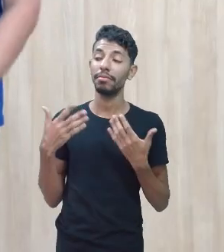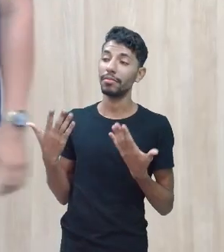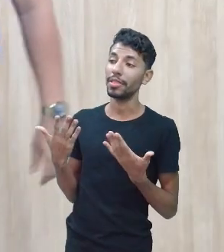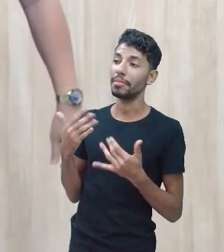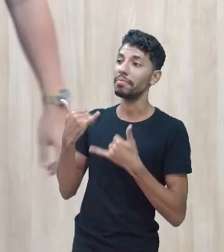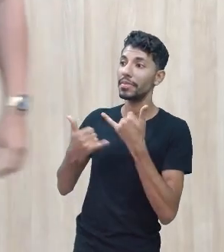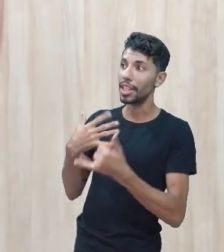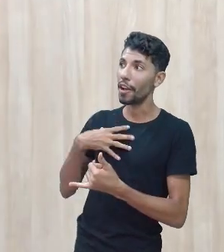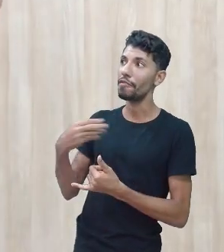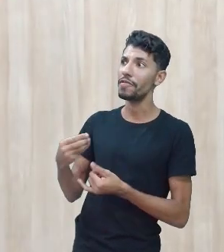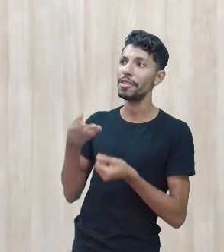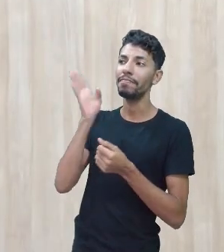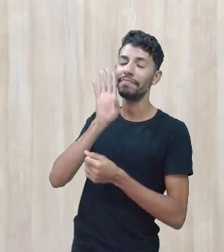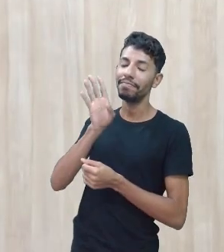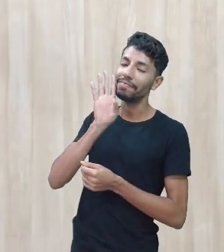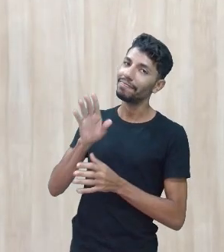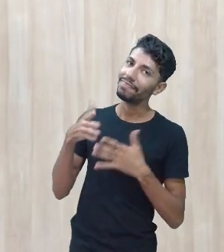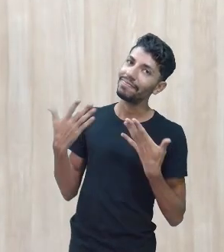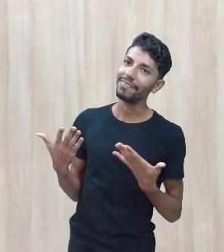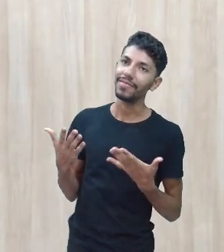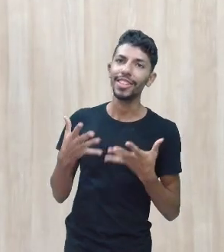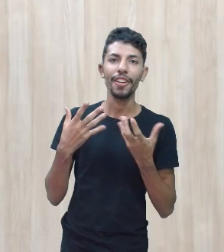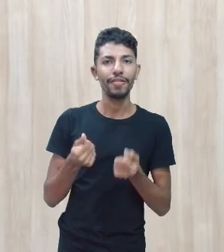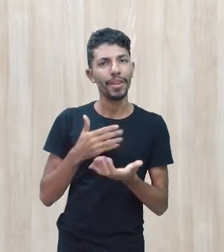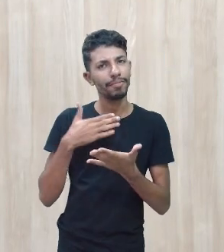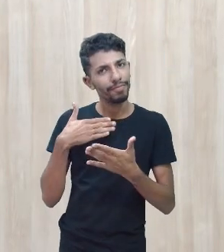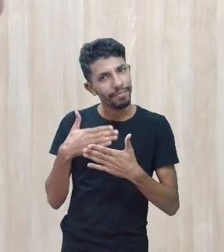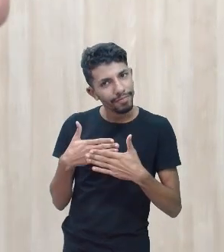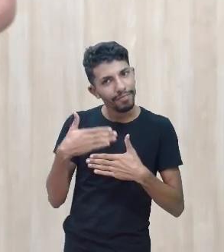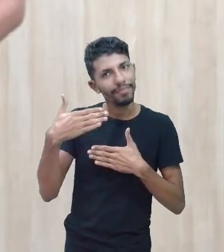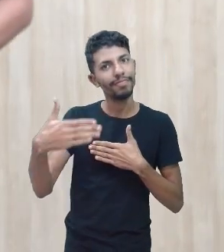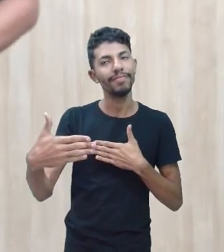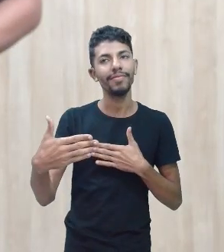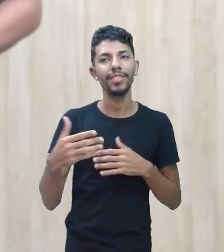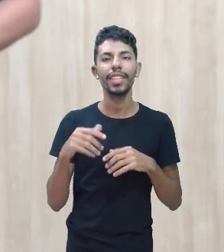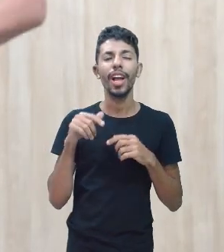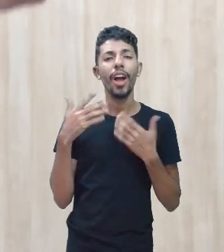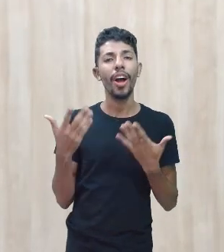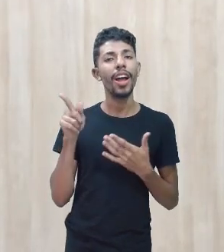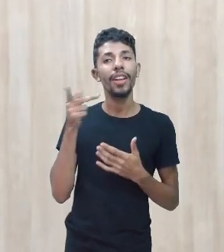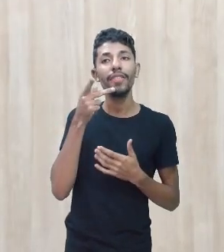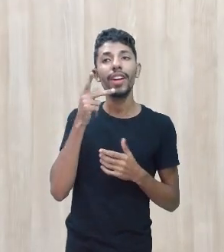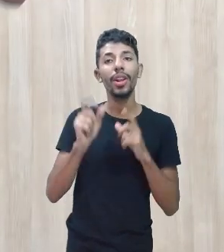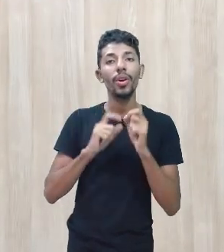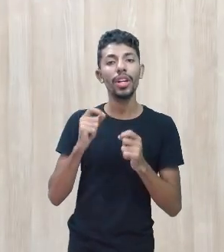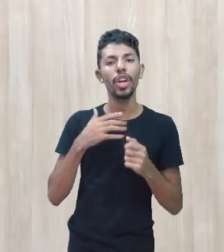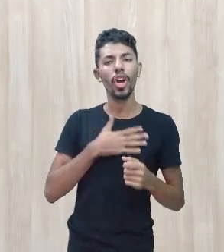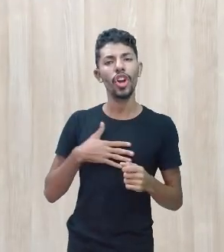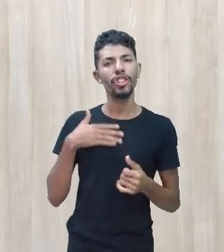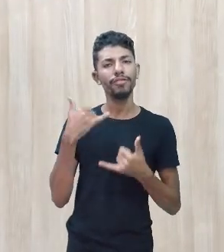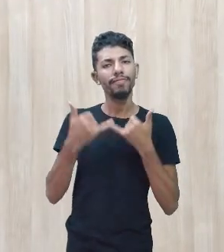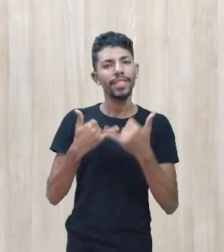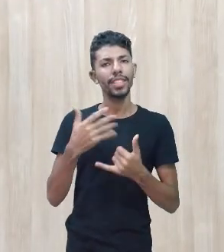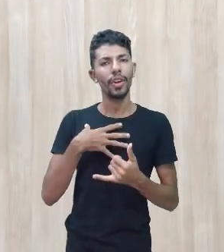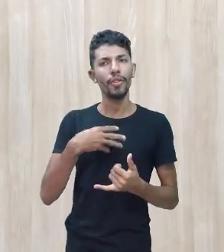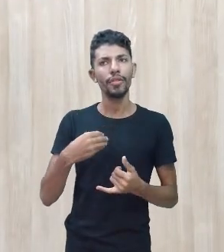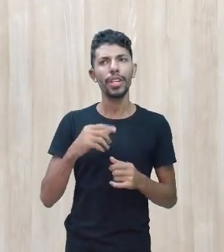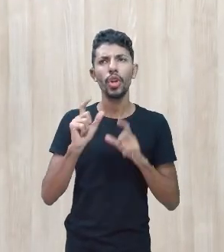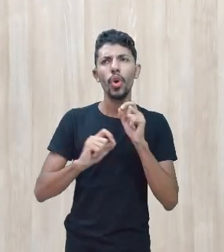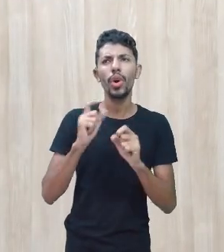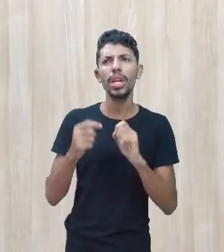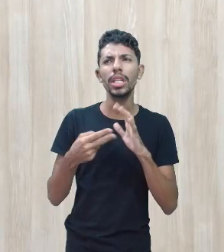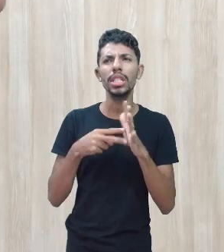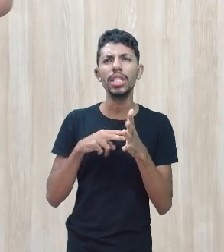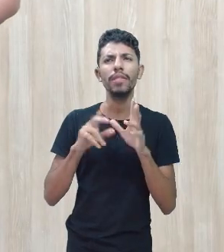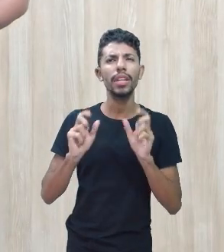olha que legal. Então, vamos avançar. Ele disse que gosta de brincar com o filho dele. Vamos vislumbrar o que seria esse brincar